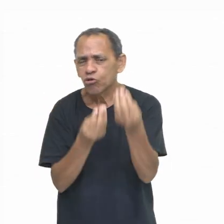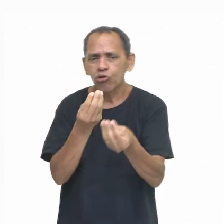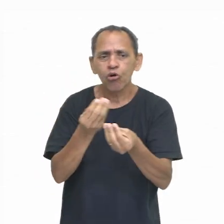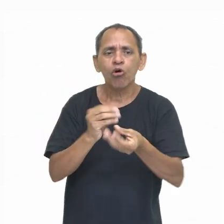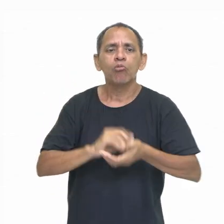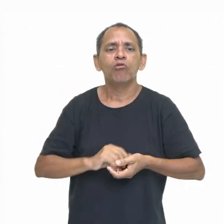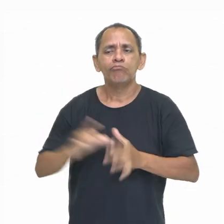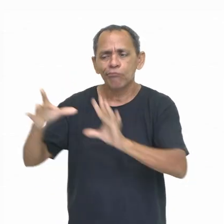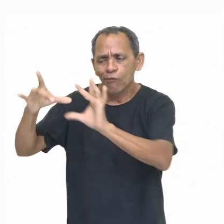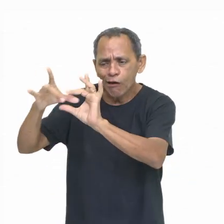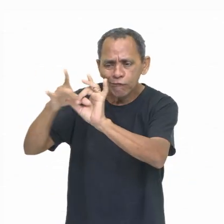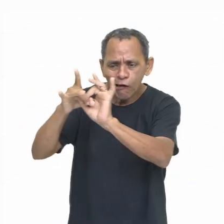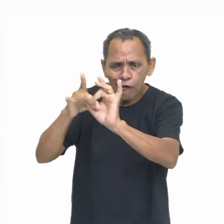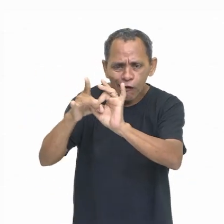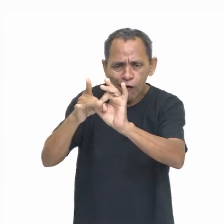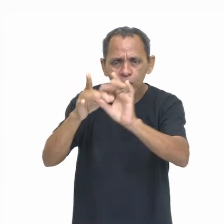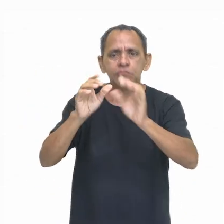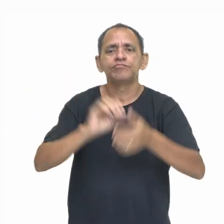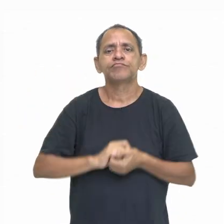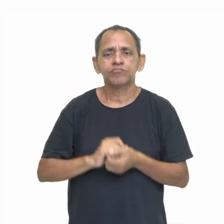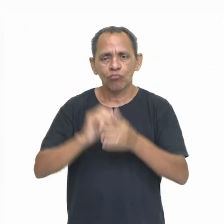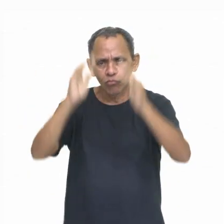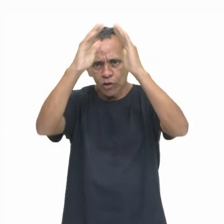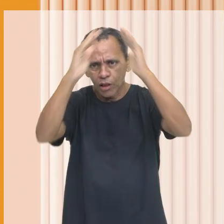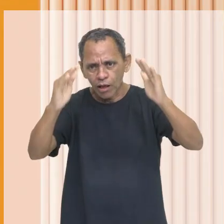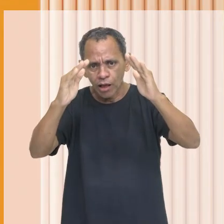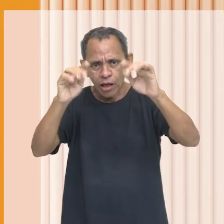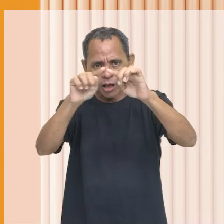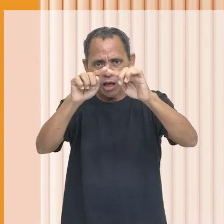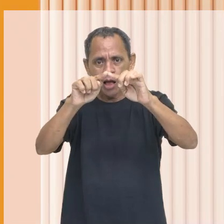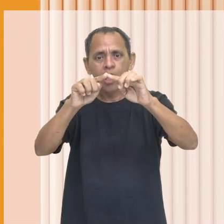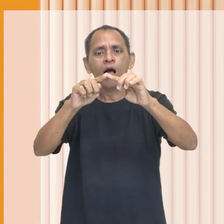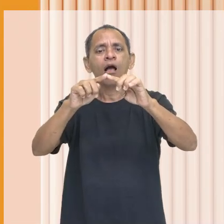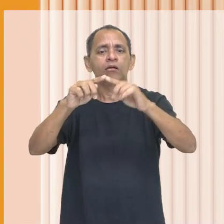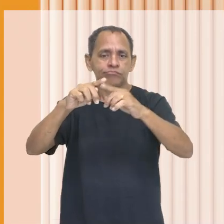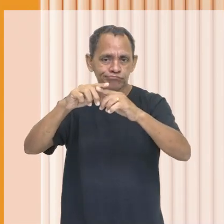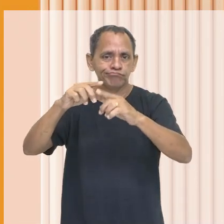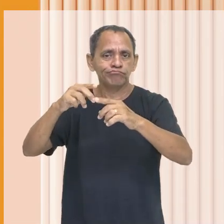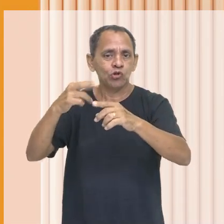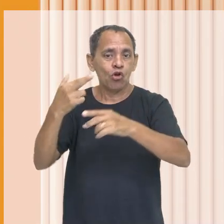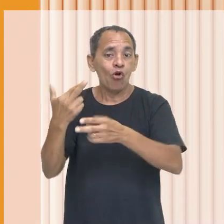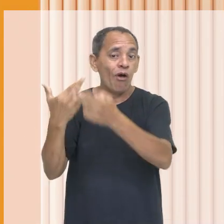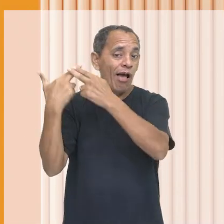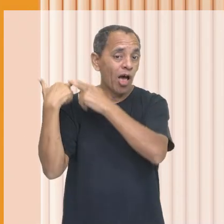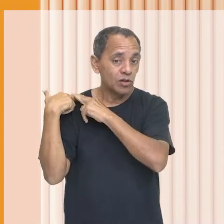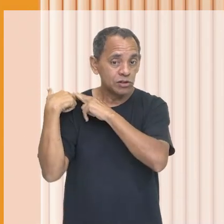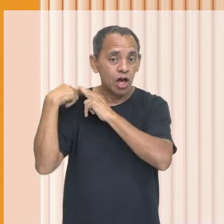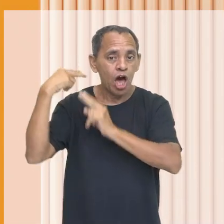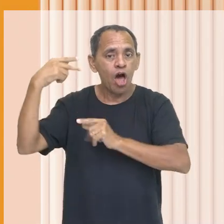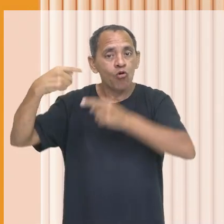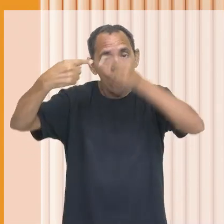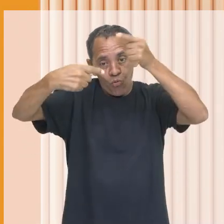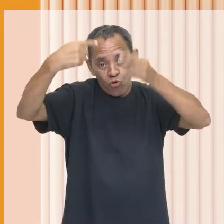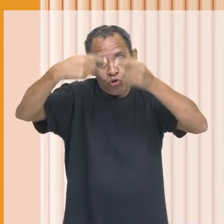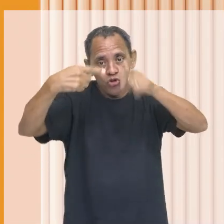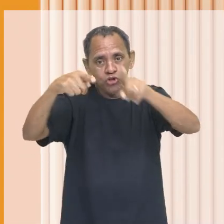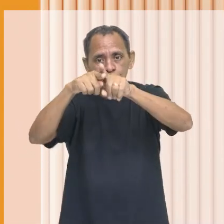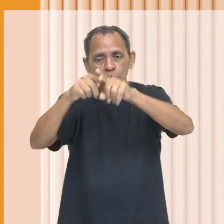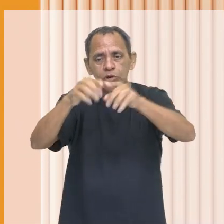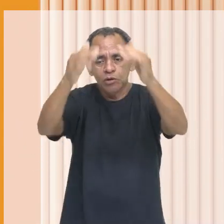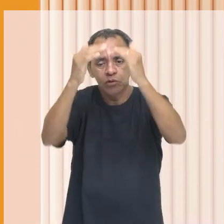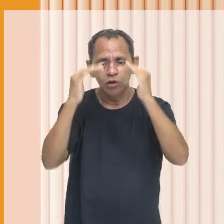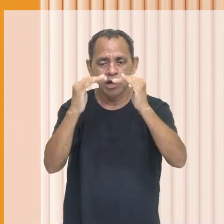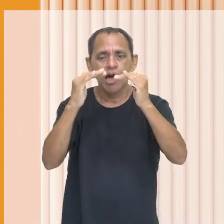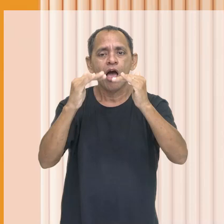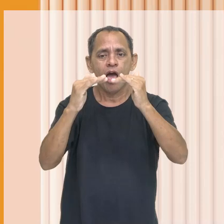temos o político, no meio nós temos o intermediário e na base o eleitor político que espera o benefício